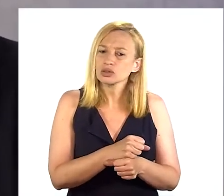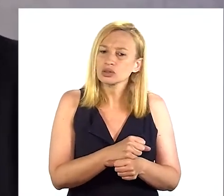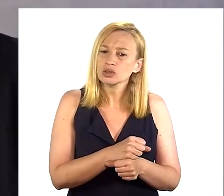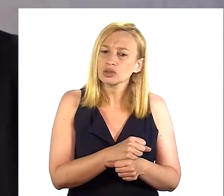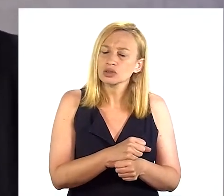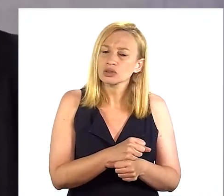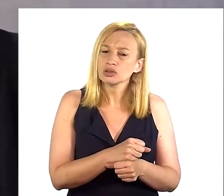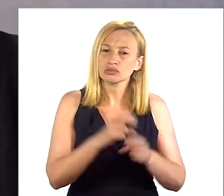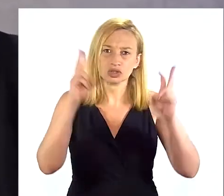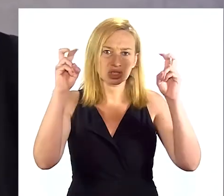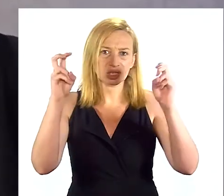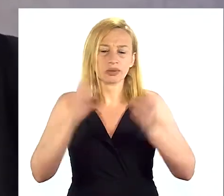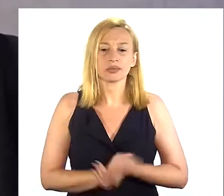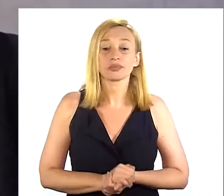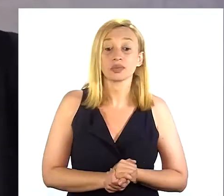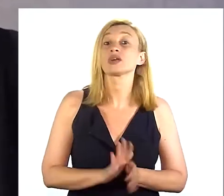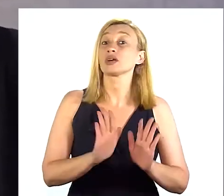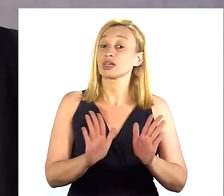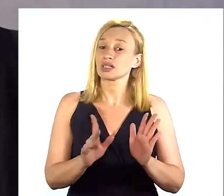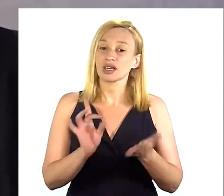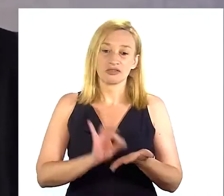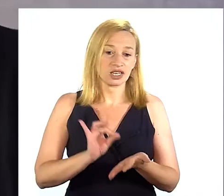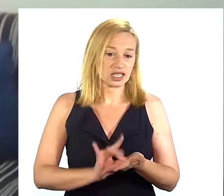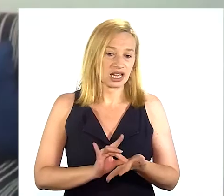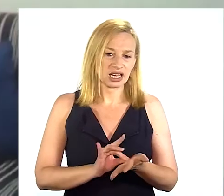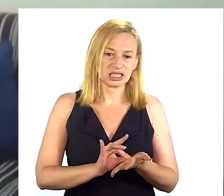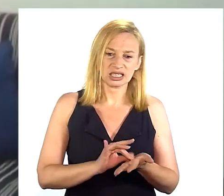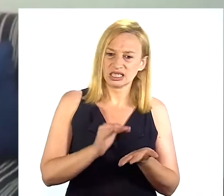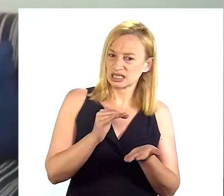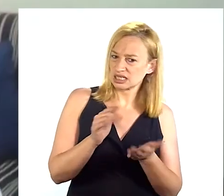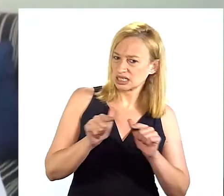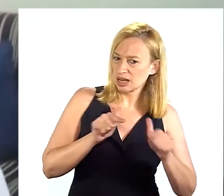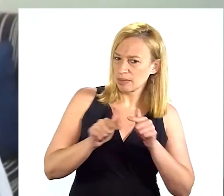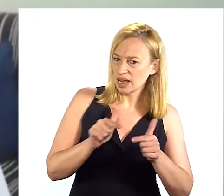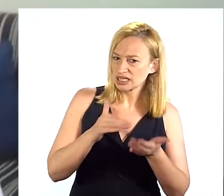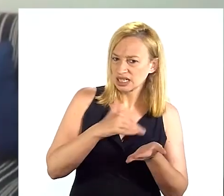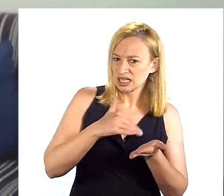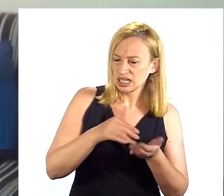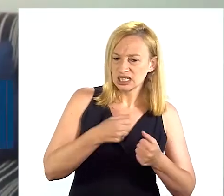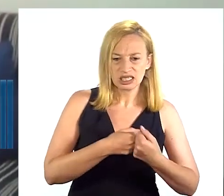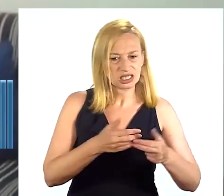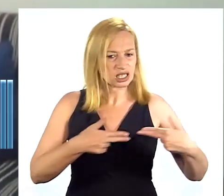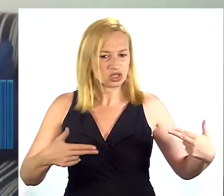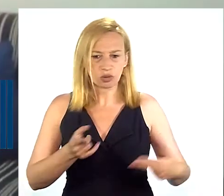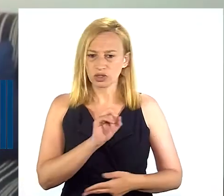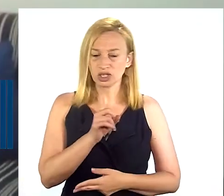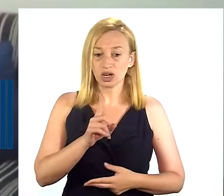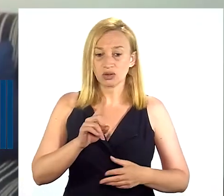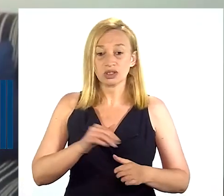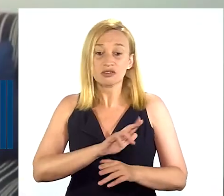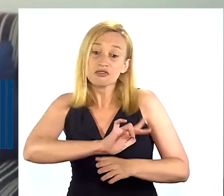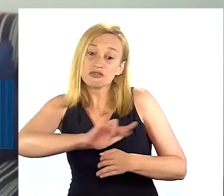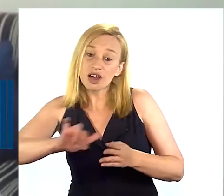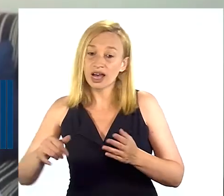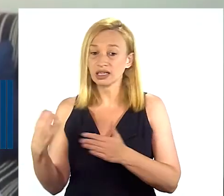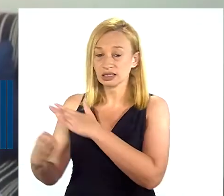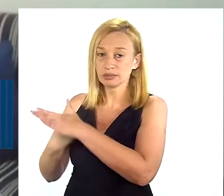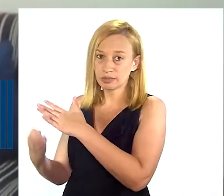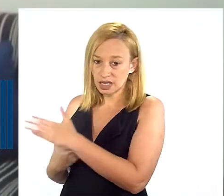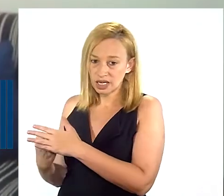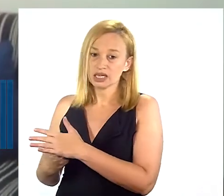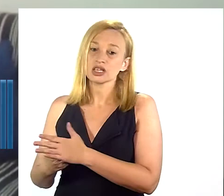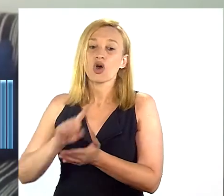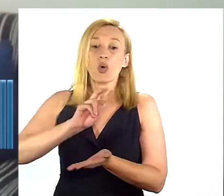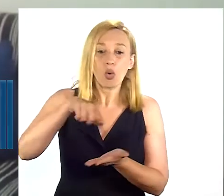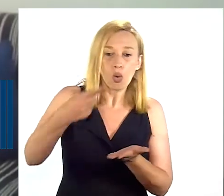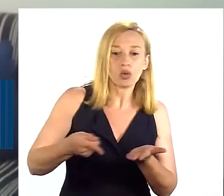do ano em torno dessa temática? Na verdade, esse trabalho não é só da Secretaria de Transporte, é um trabalho de vários organismos